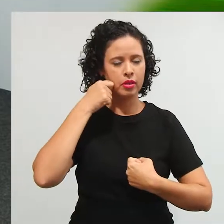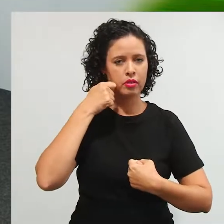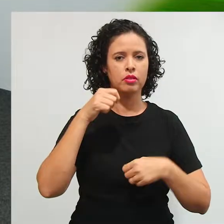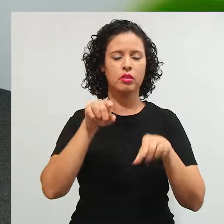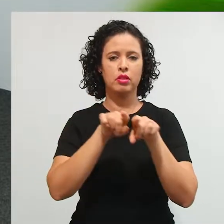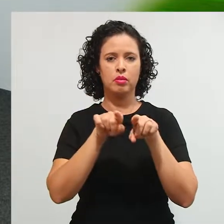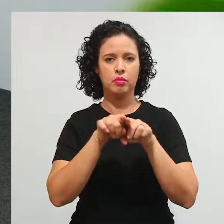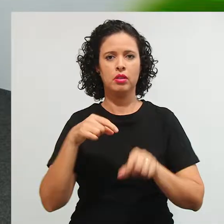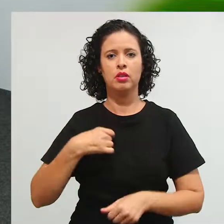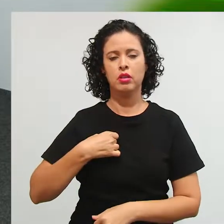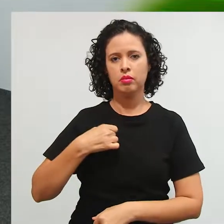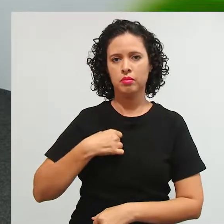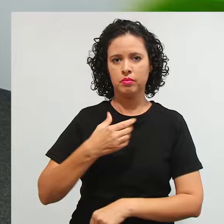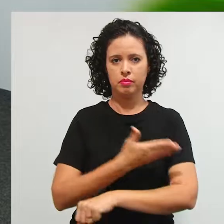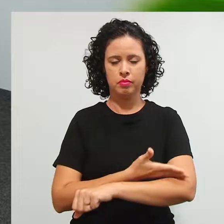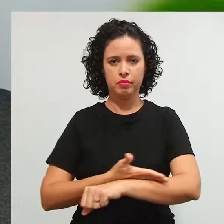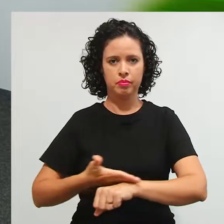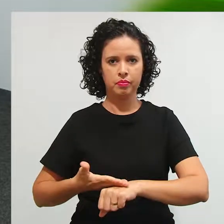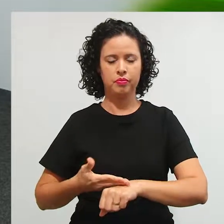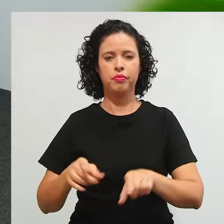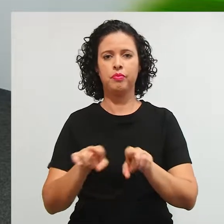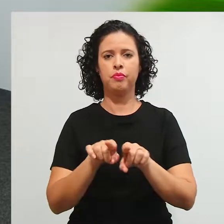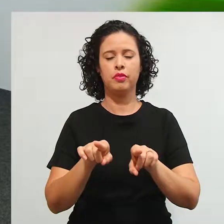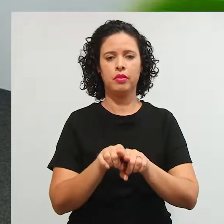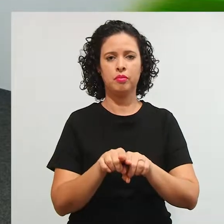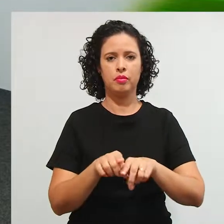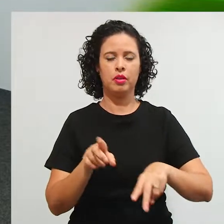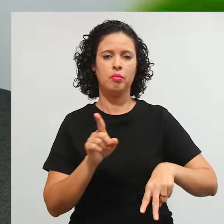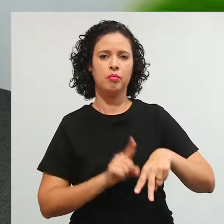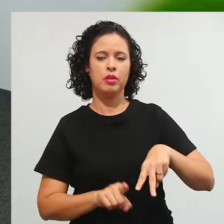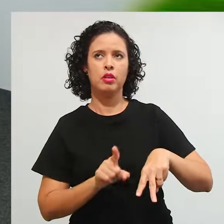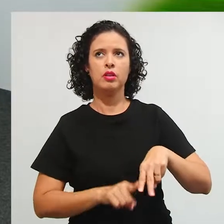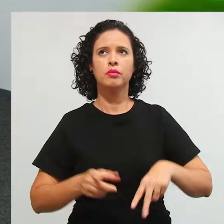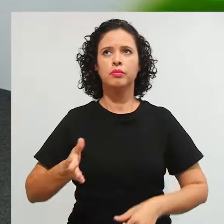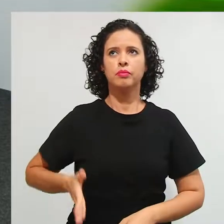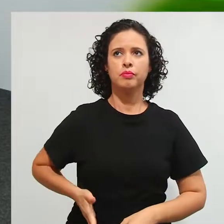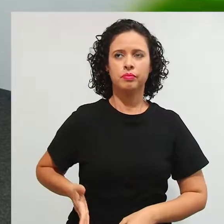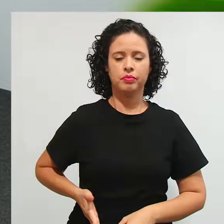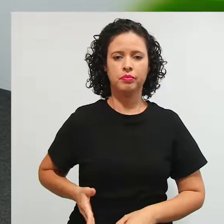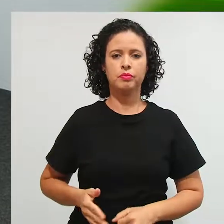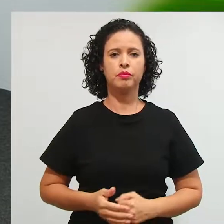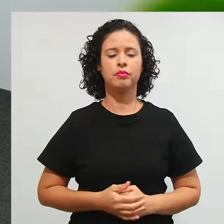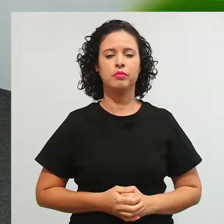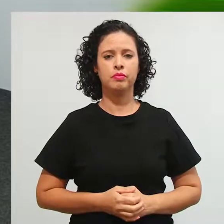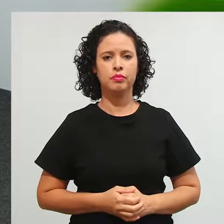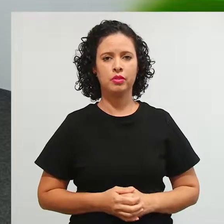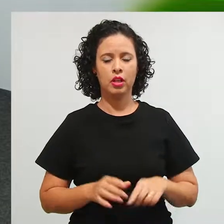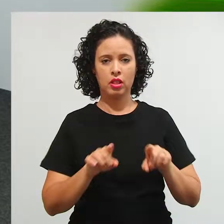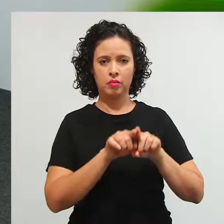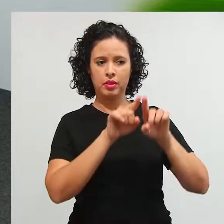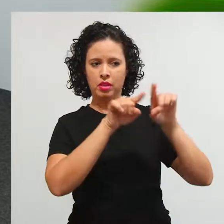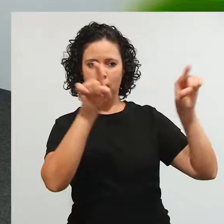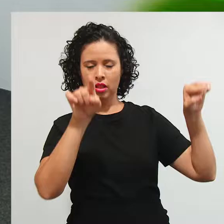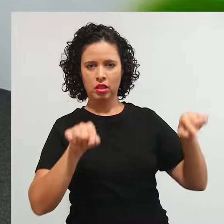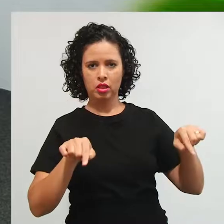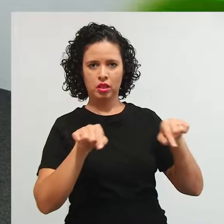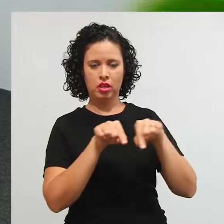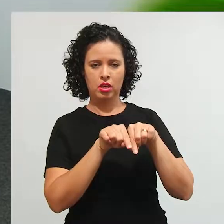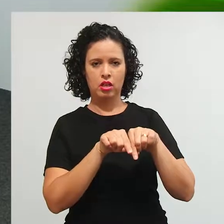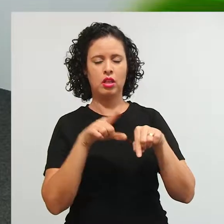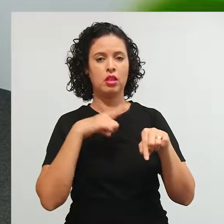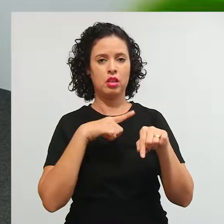uma camisa branca e uma calça jeans. Do lado direito da sua